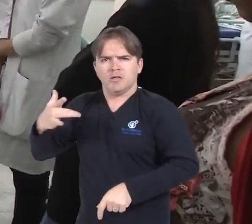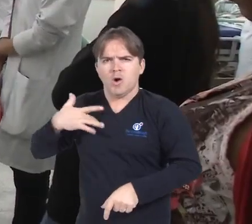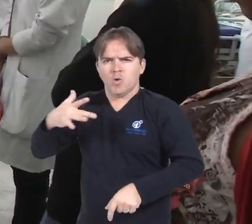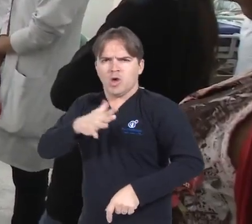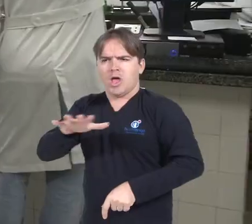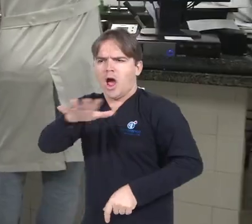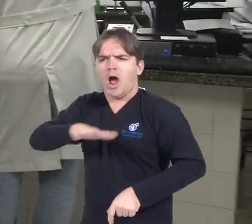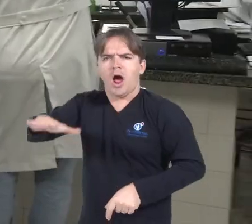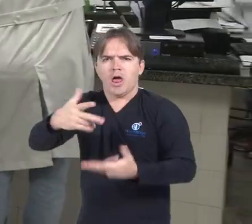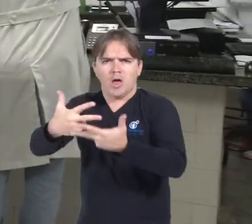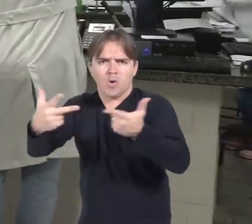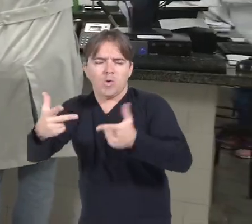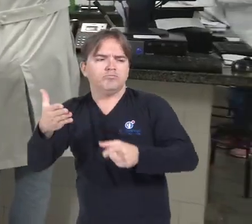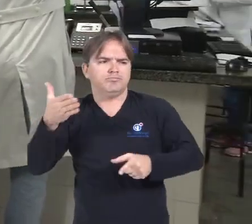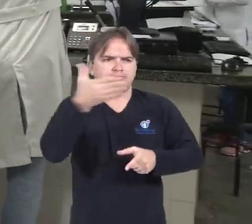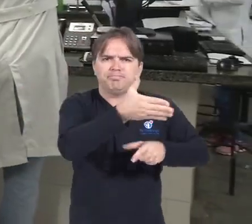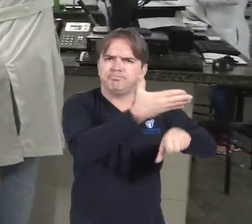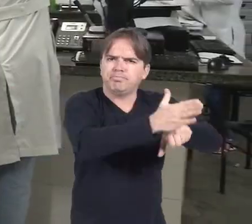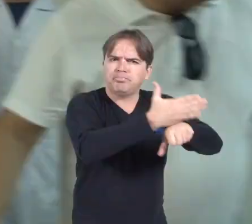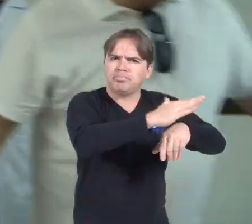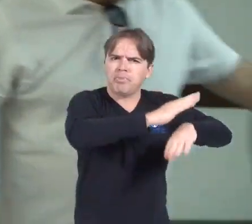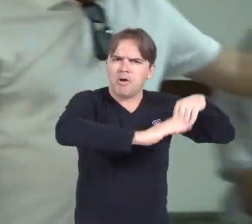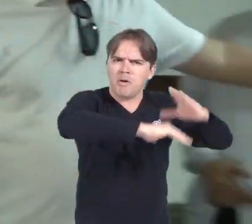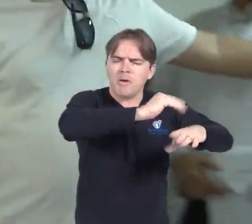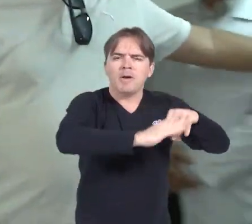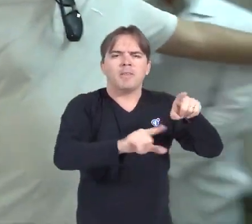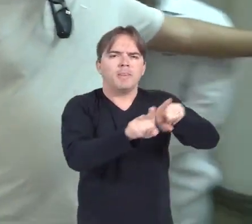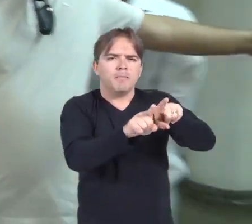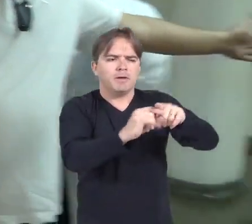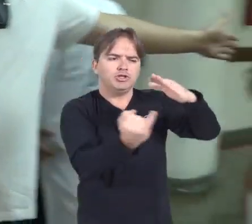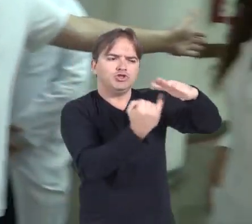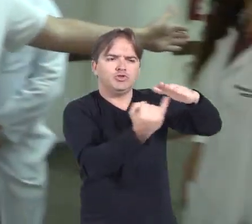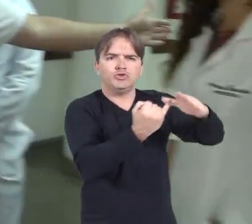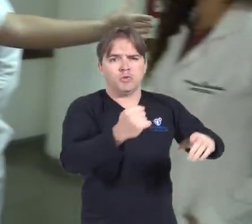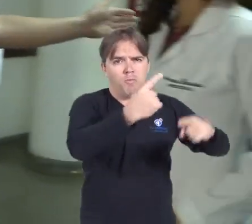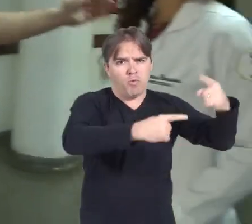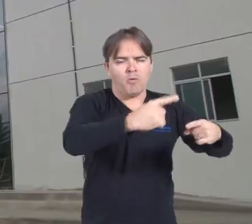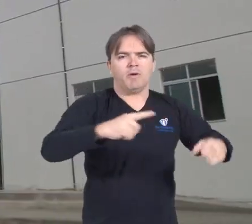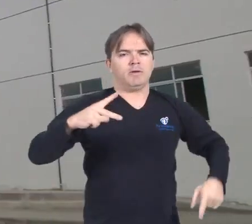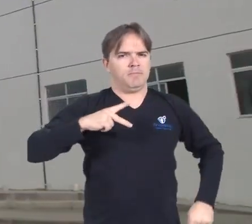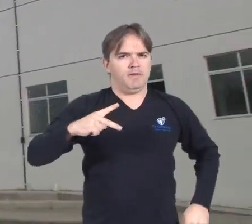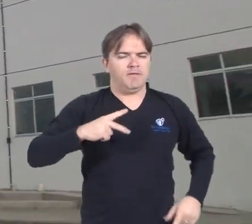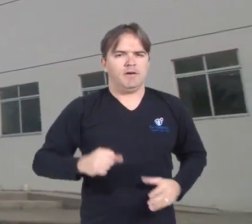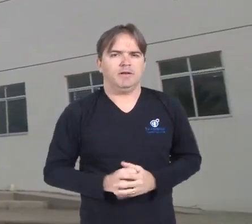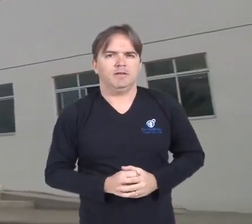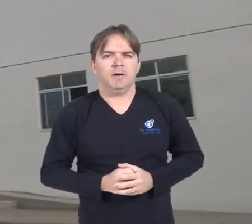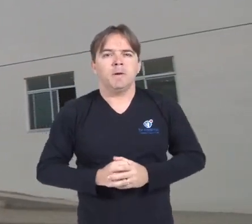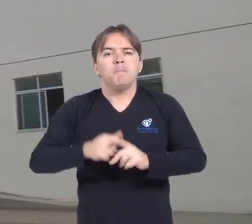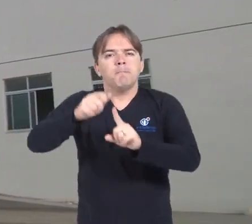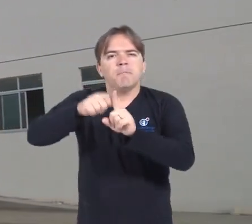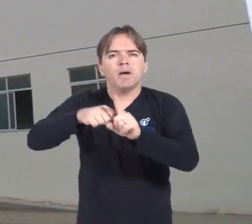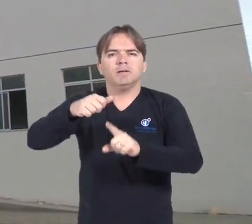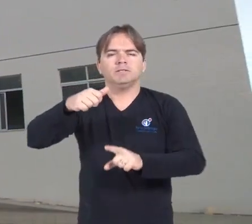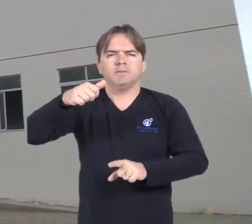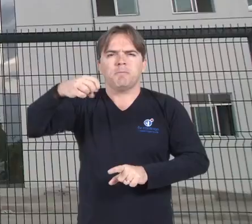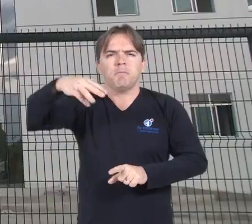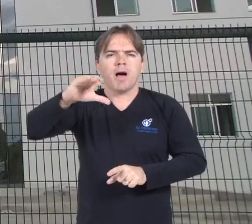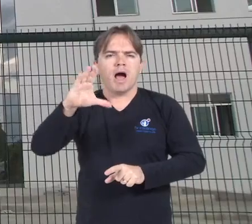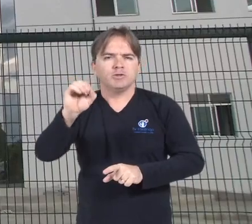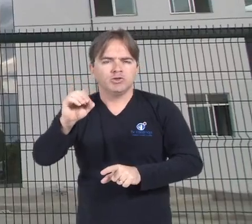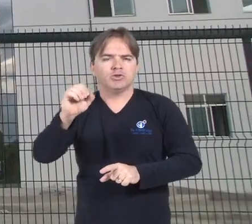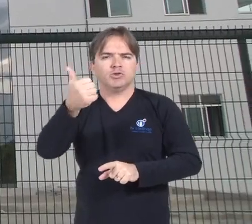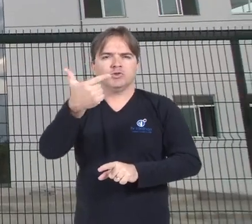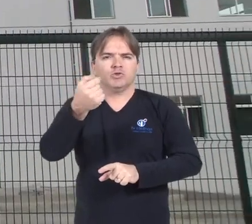de saúde da Univasf e de outras instituições públicas e privadas. Em março de 2017, foi